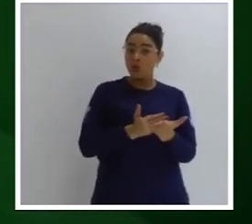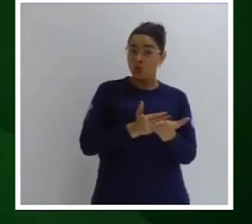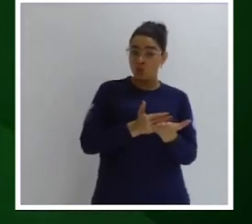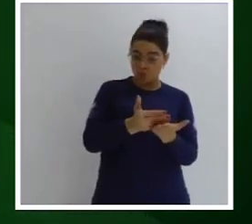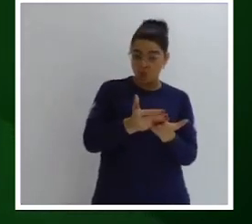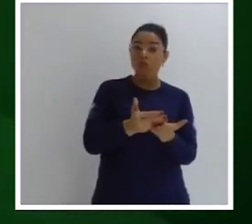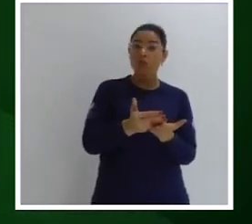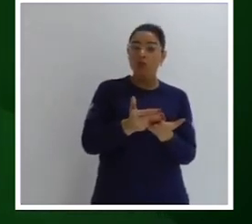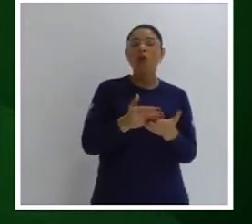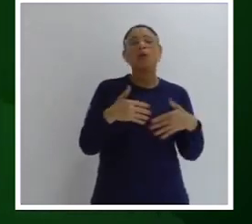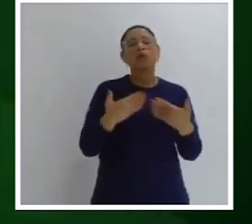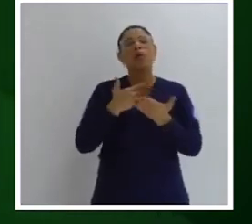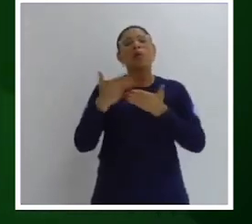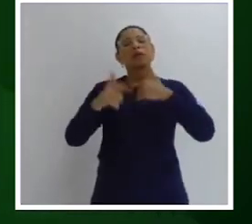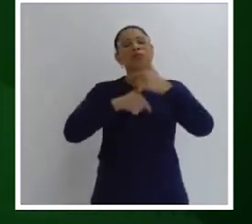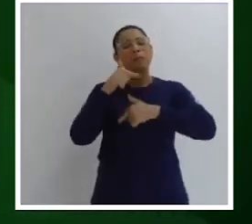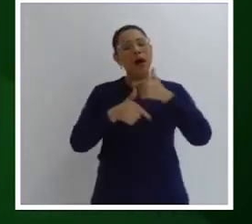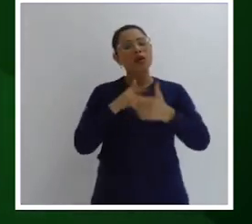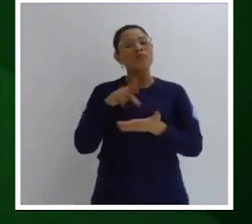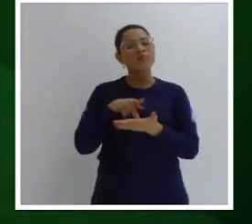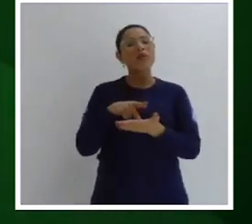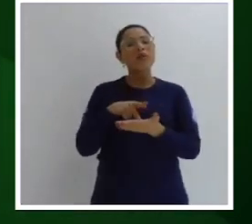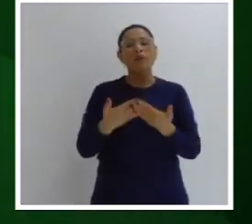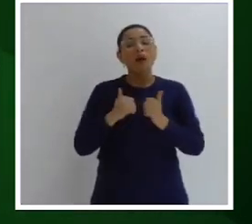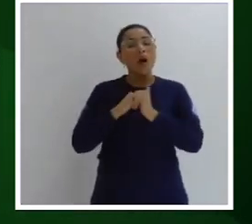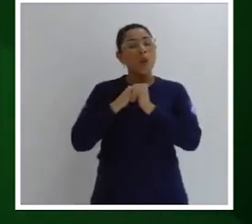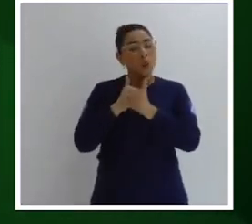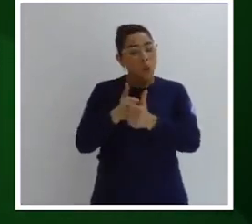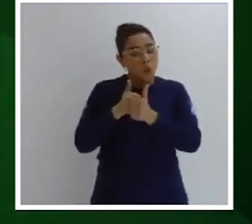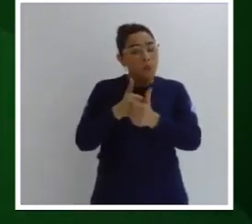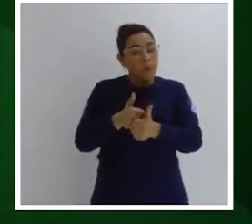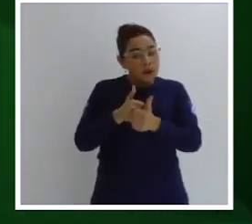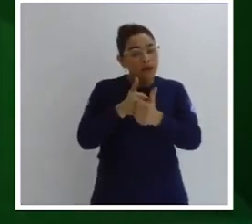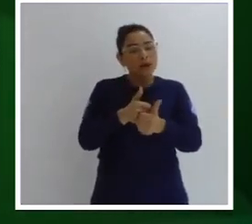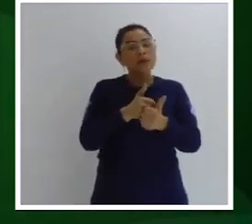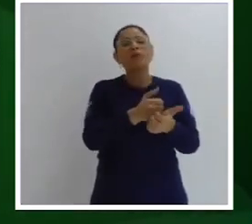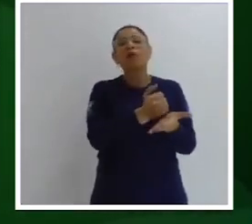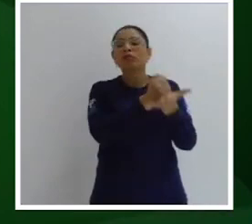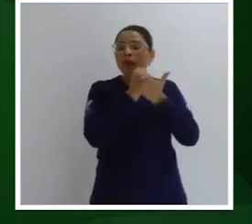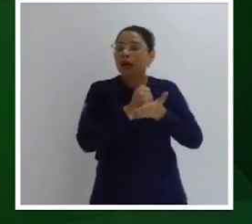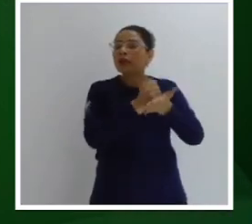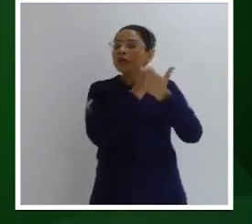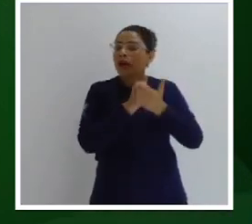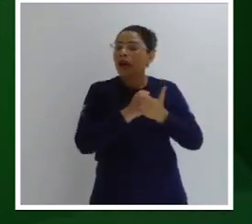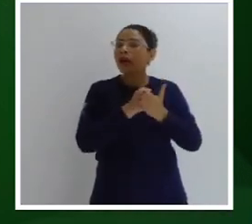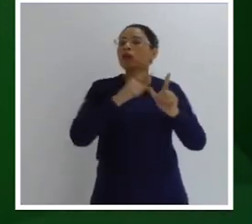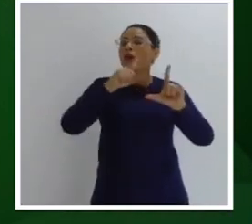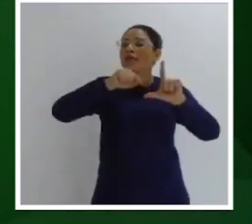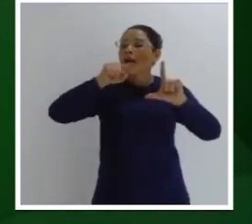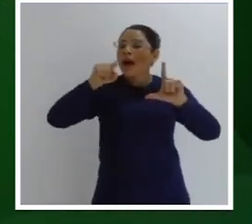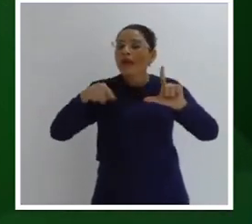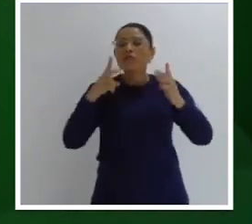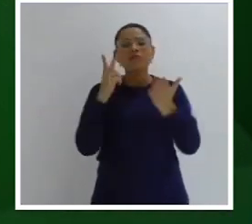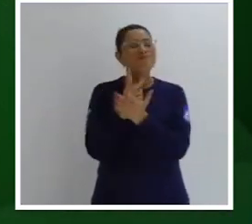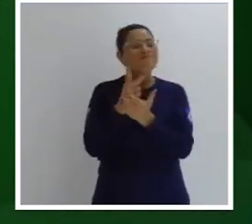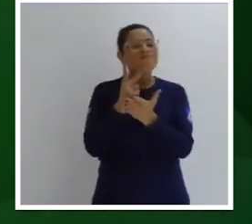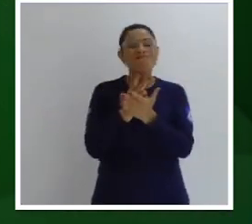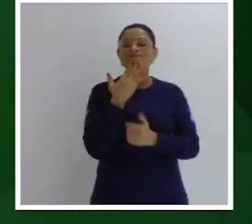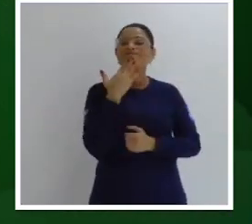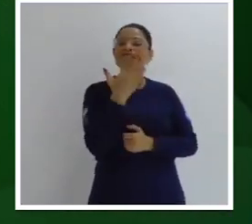eles começam o trabalho então a gente vai acompanhando eles vão nos trazendo os dados Eu sempre peço